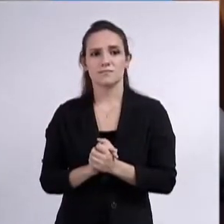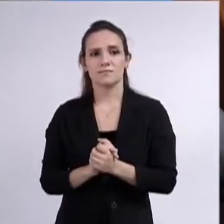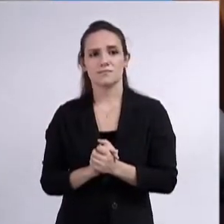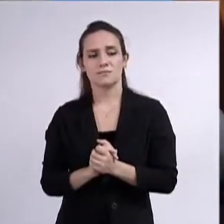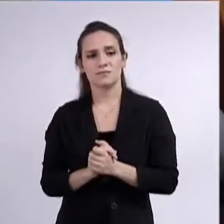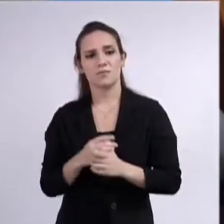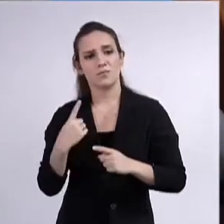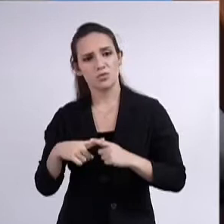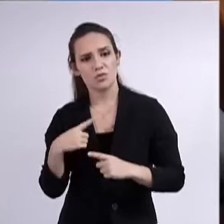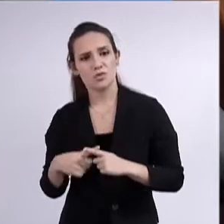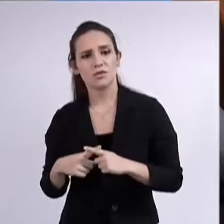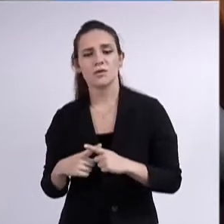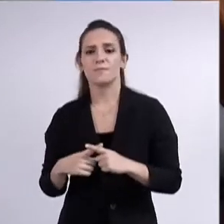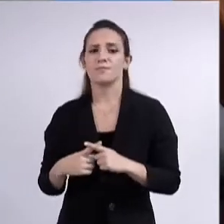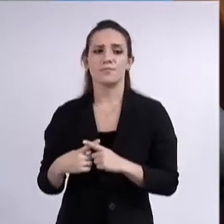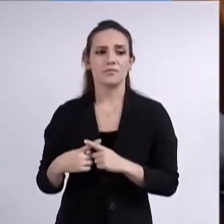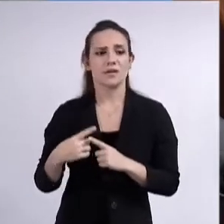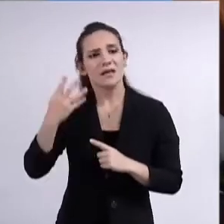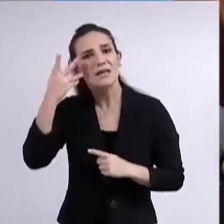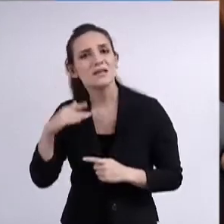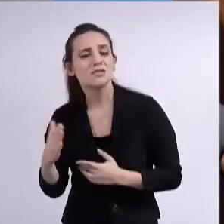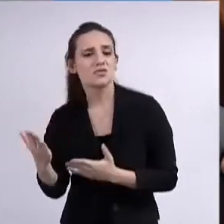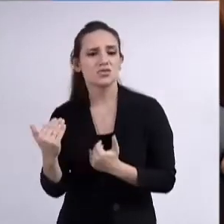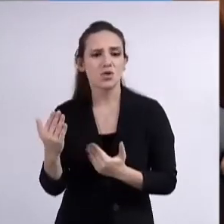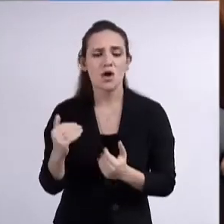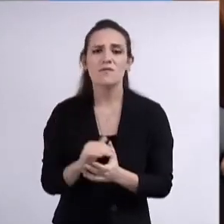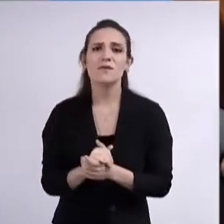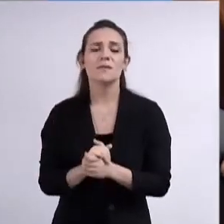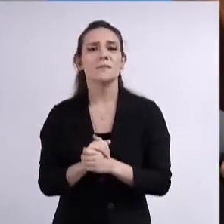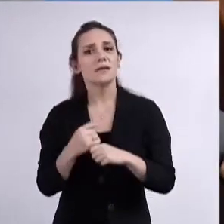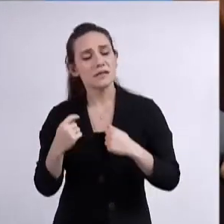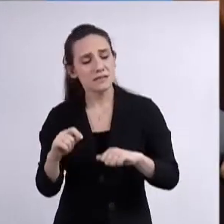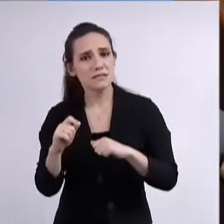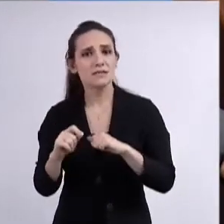crianças, dos nossos jovens, e que, infelizmente,